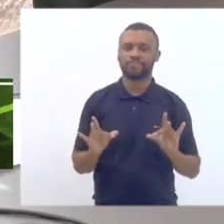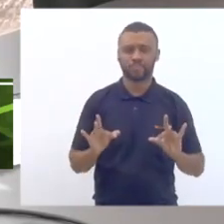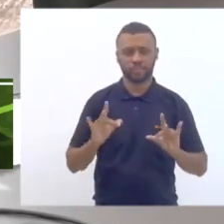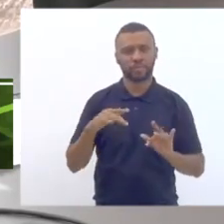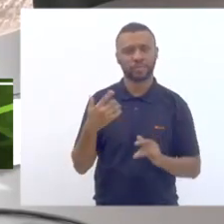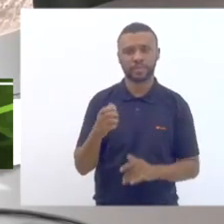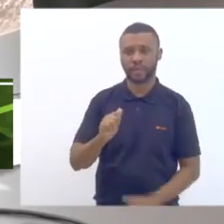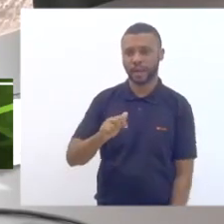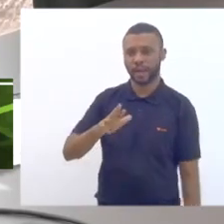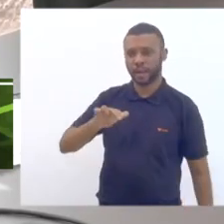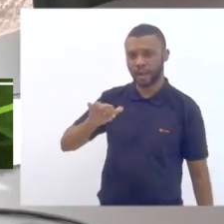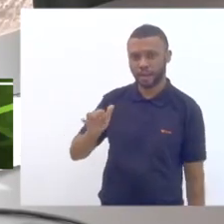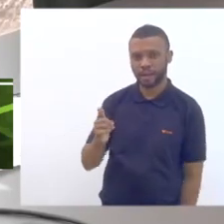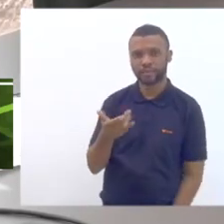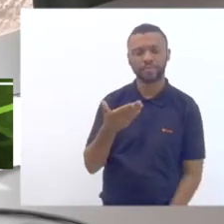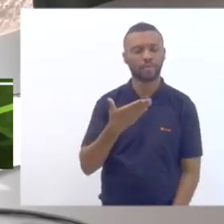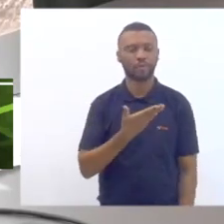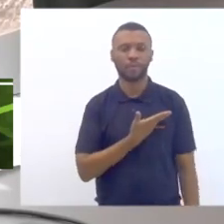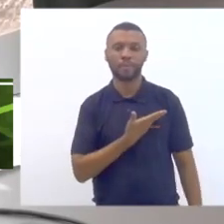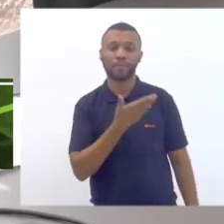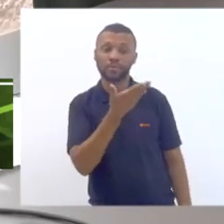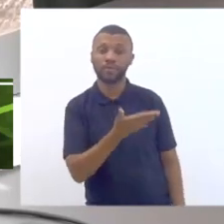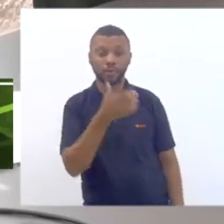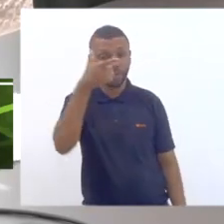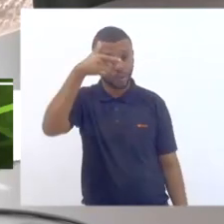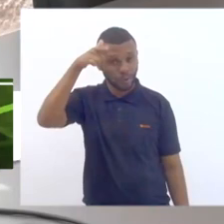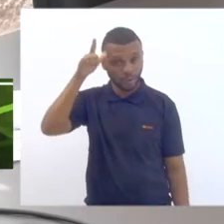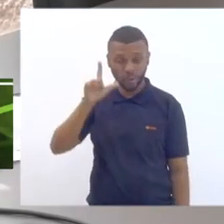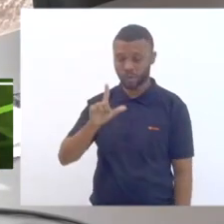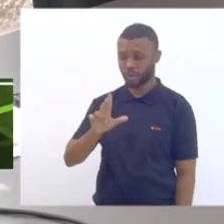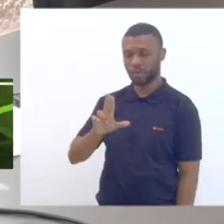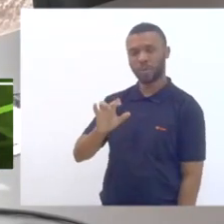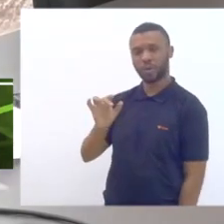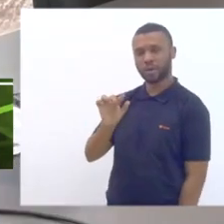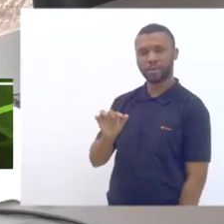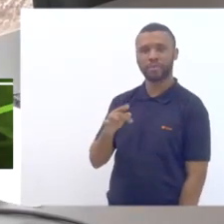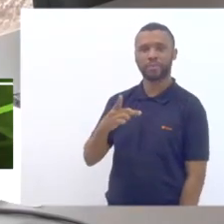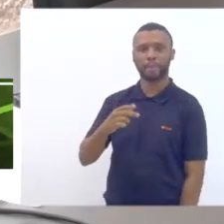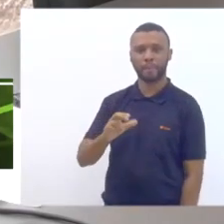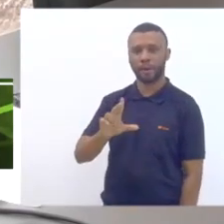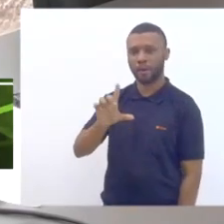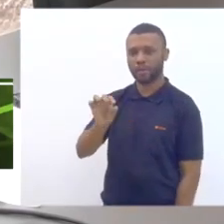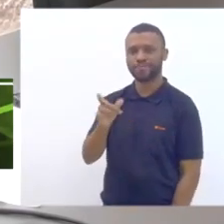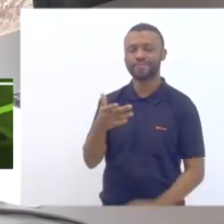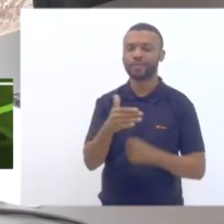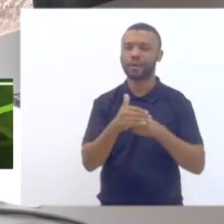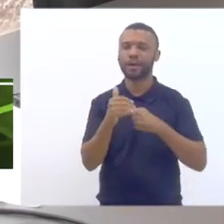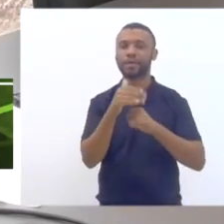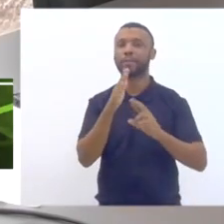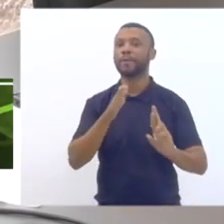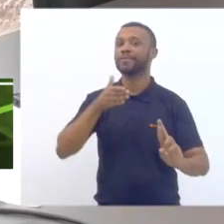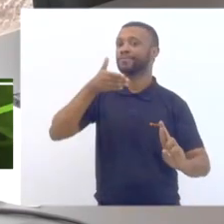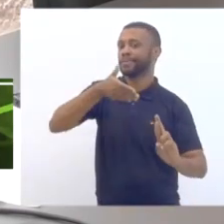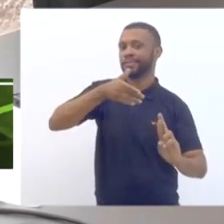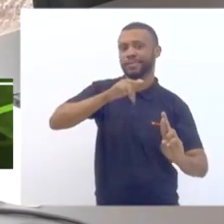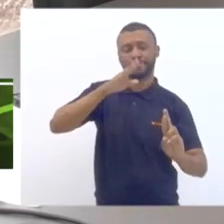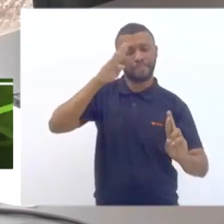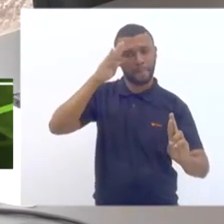meu querido amigo deputado Luiz Paulo, a quem sempre com muito carinho falo que é uma grande referência aqui no